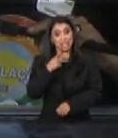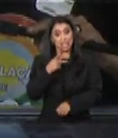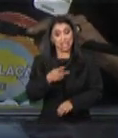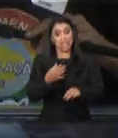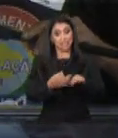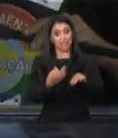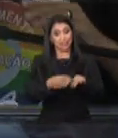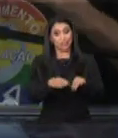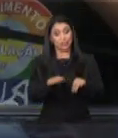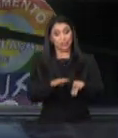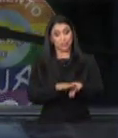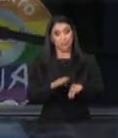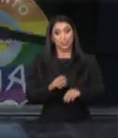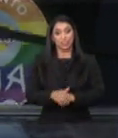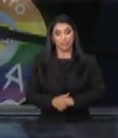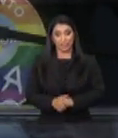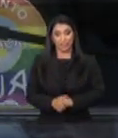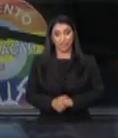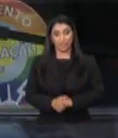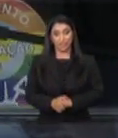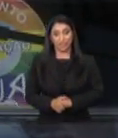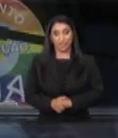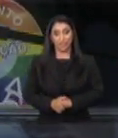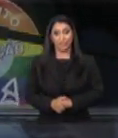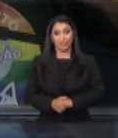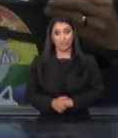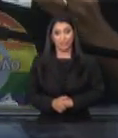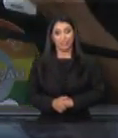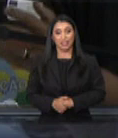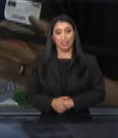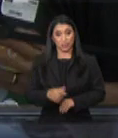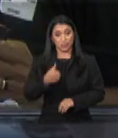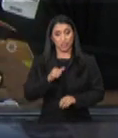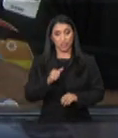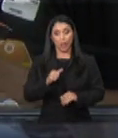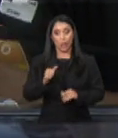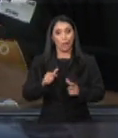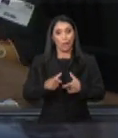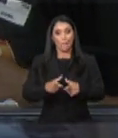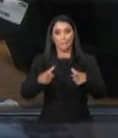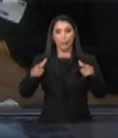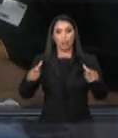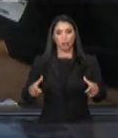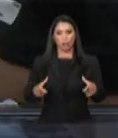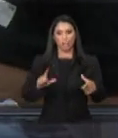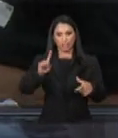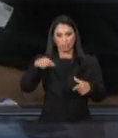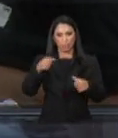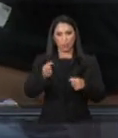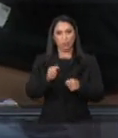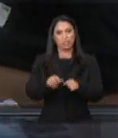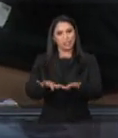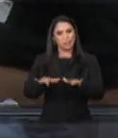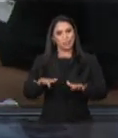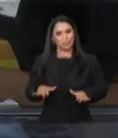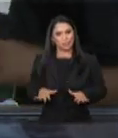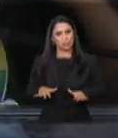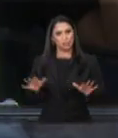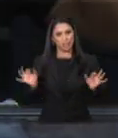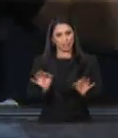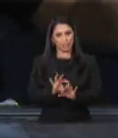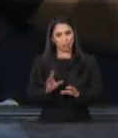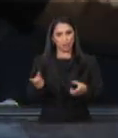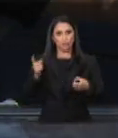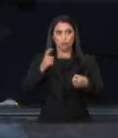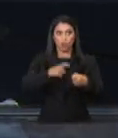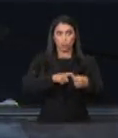Ministro que todas as pessoas que estão aqui ou a sua maioria Quando terminar essa audiência vão ter um local para voltar mas